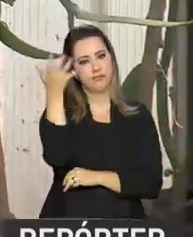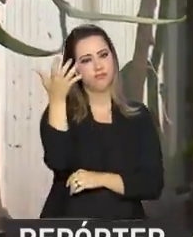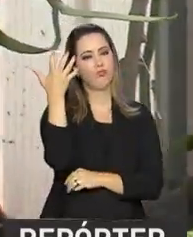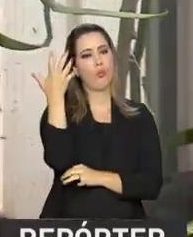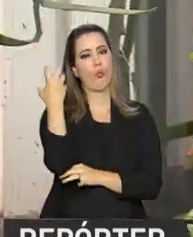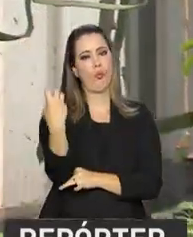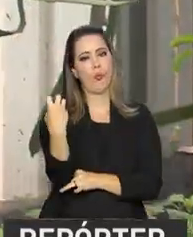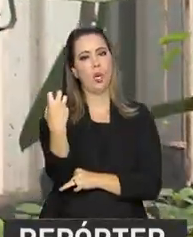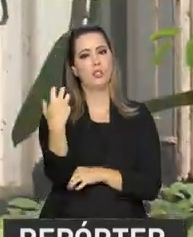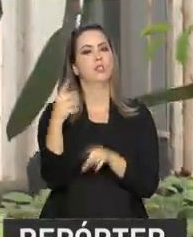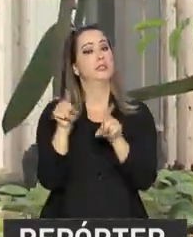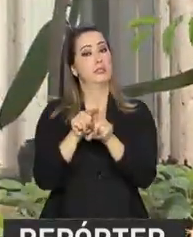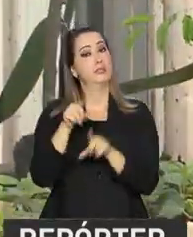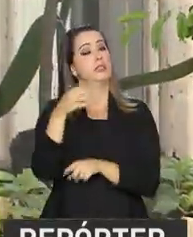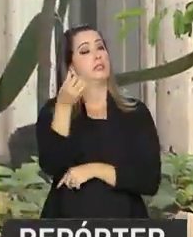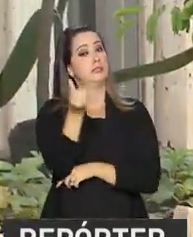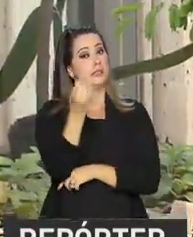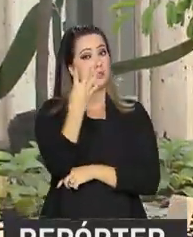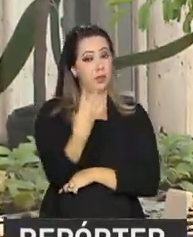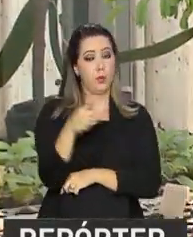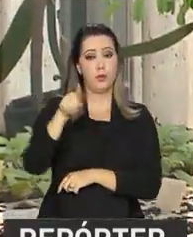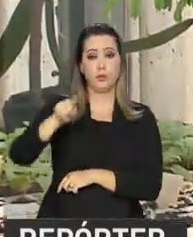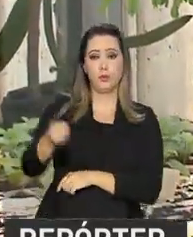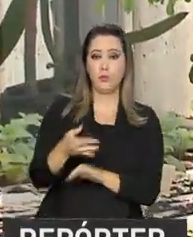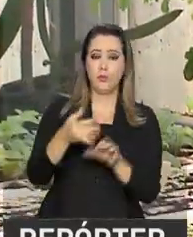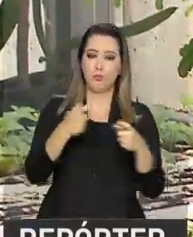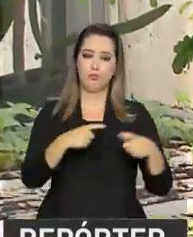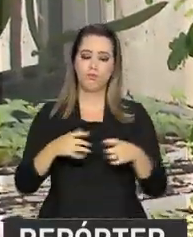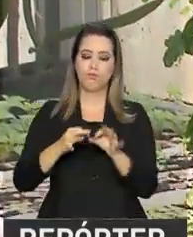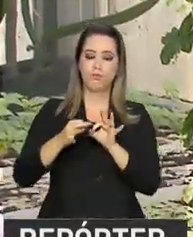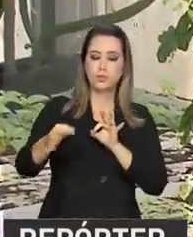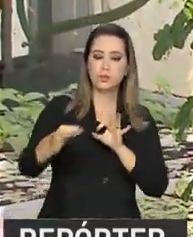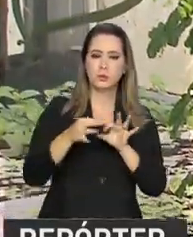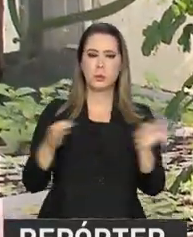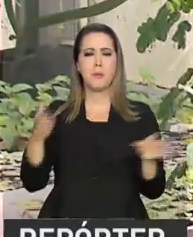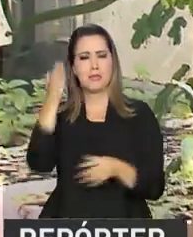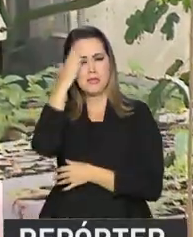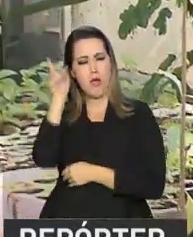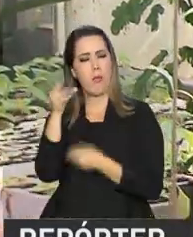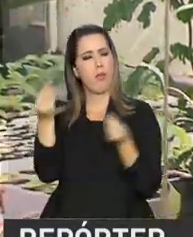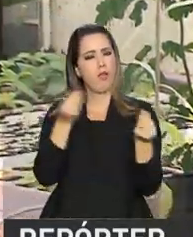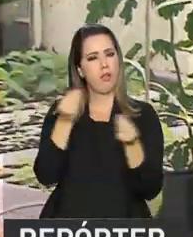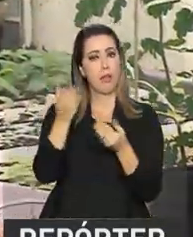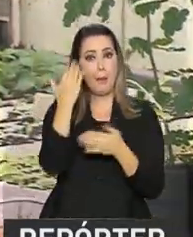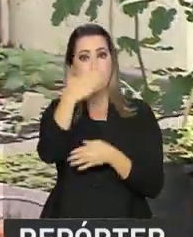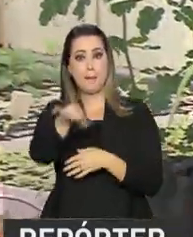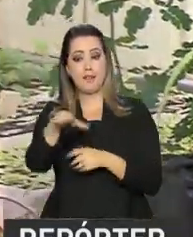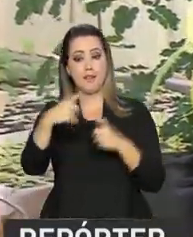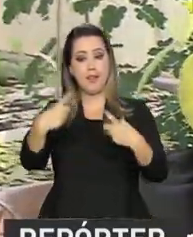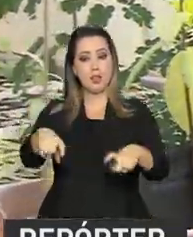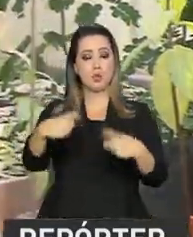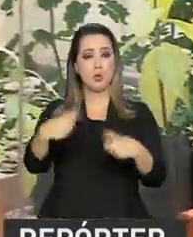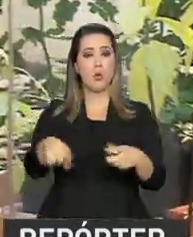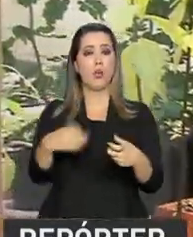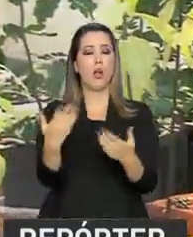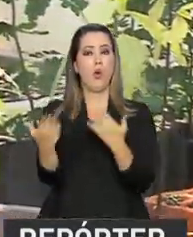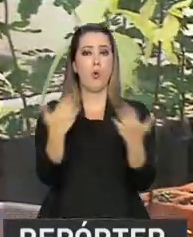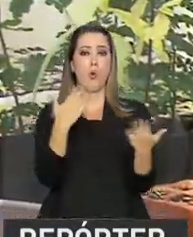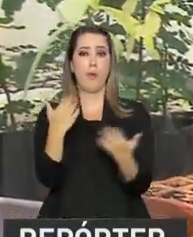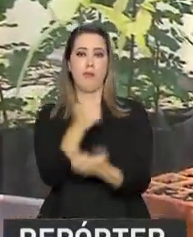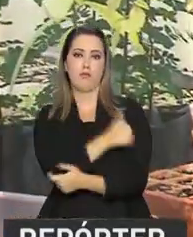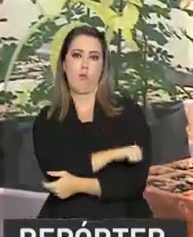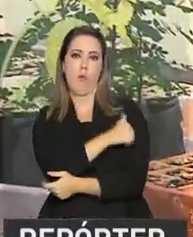64 mil hectares para se ter uma idéia a extensão equivale à metade da área do município do rio de